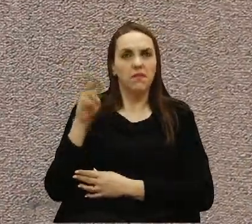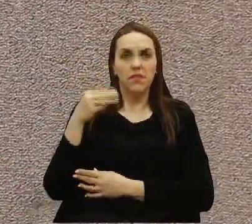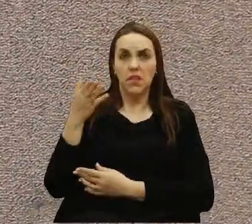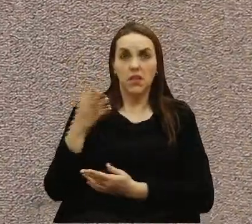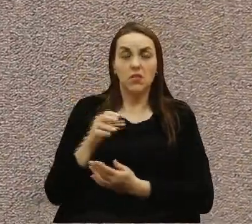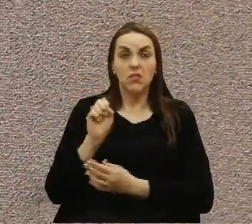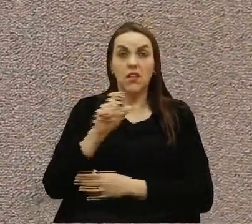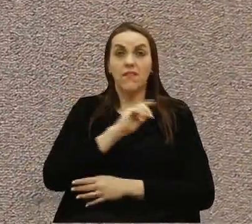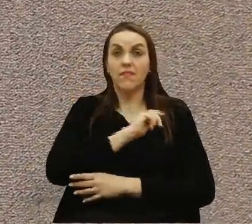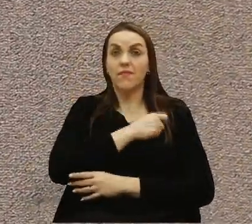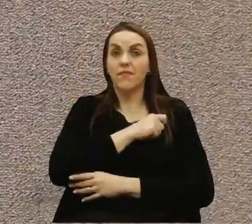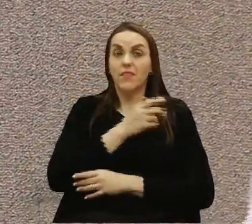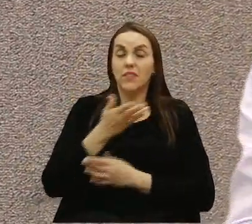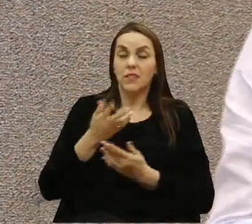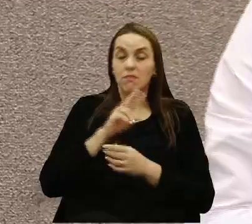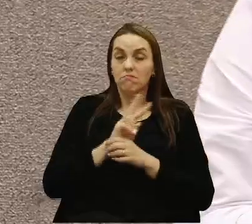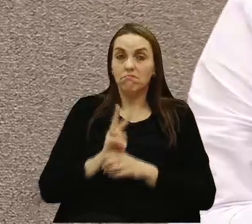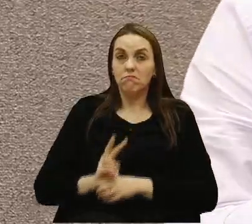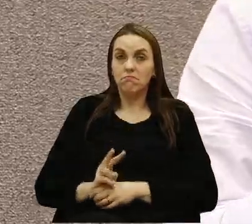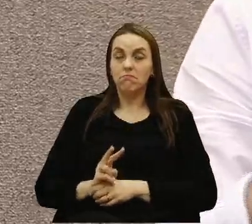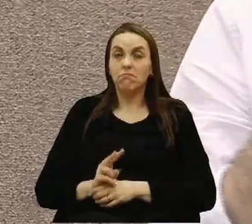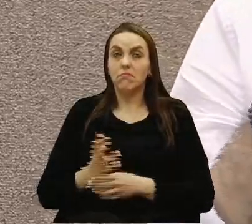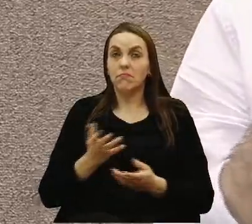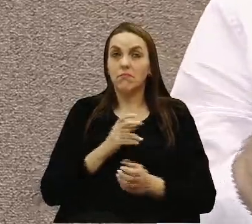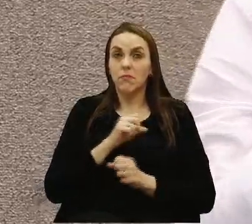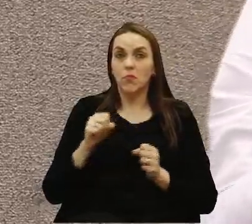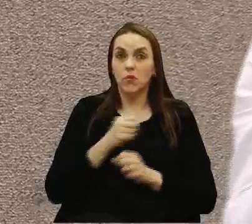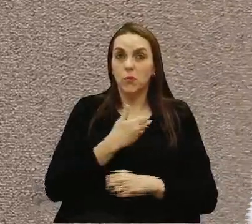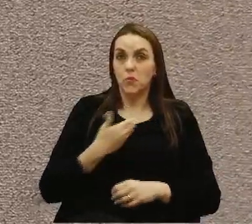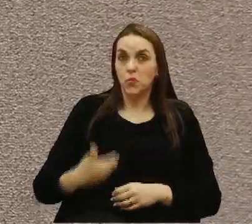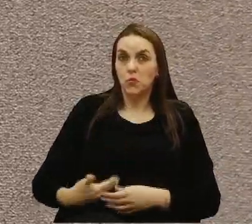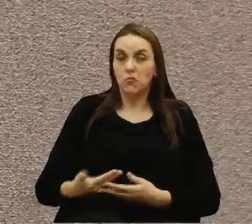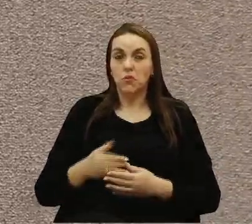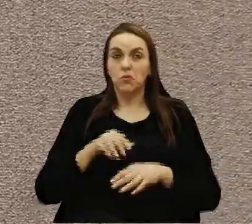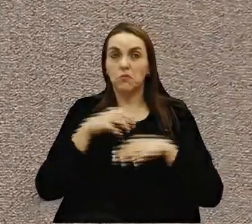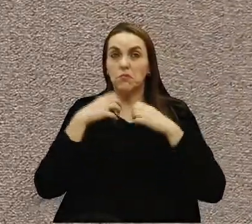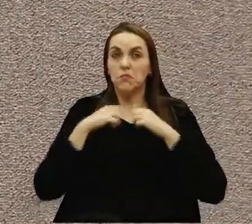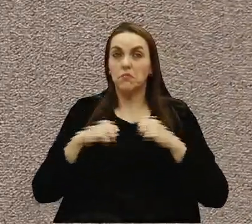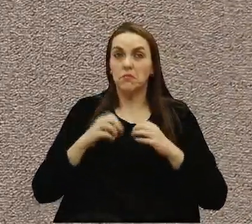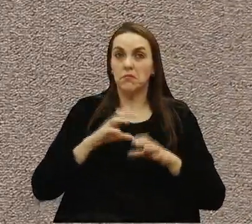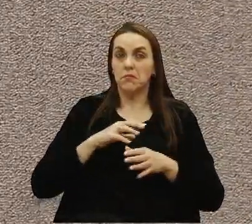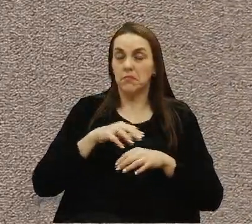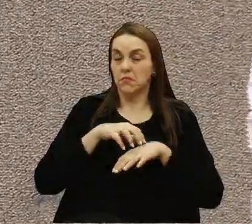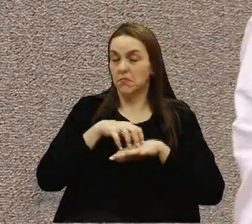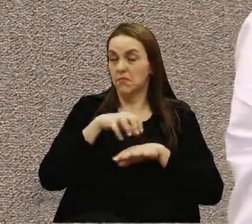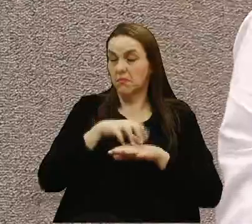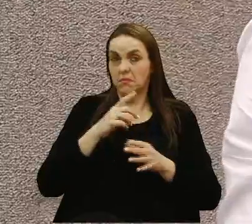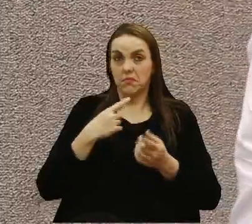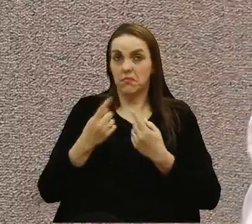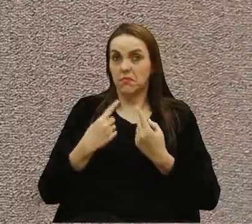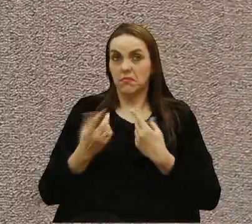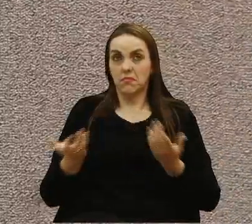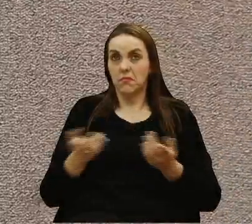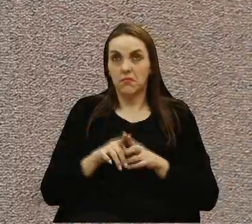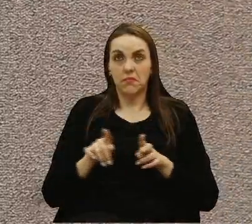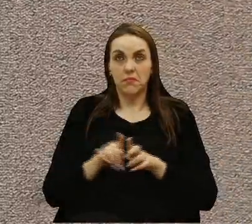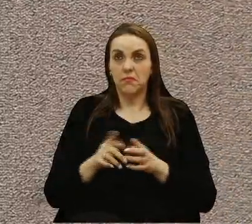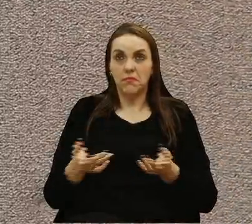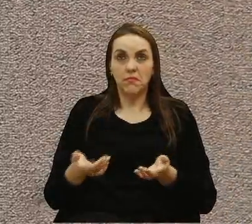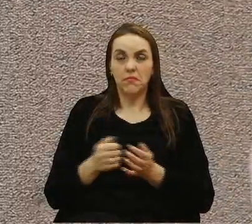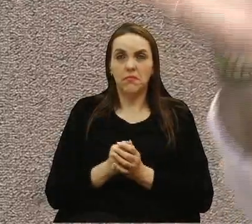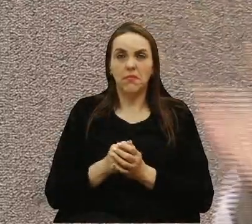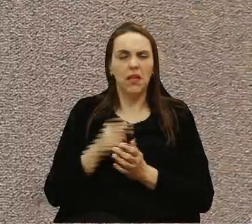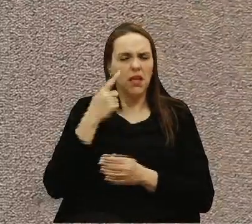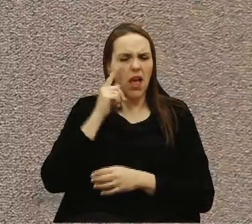tivesse fiscalizações por parte do Poder Público da Secretaria de Trânsito. Por exemplo, ontem, os amarelinhos da Secretaria de Trânsito identificaram um carro clonado, pararam esse